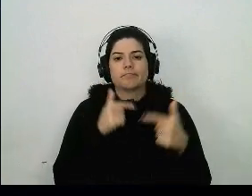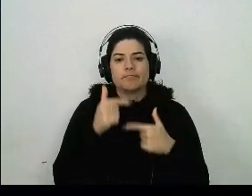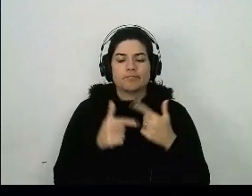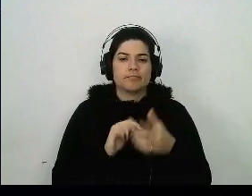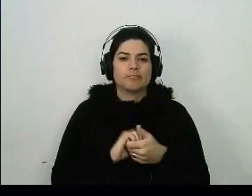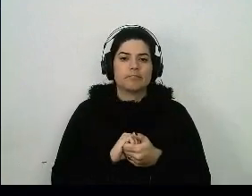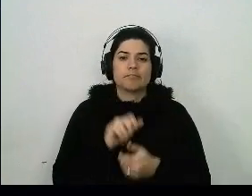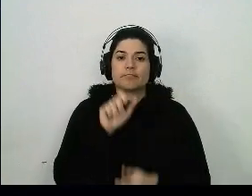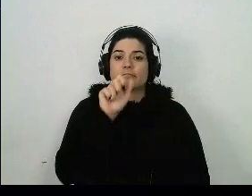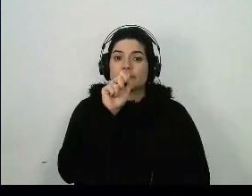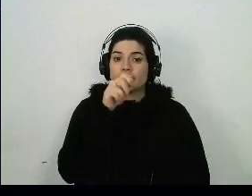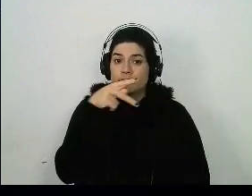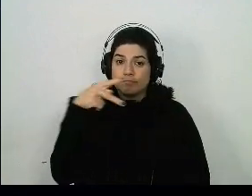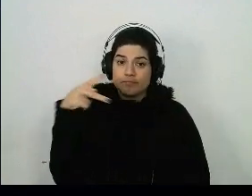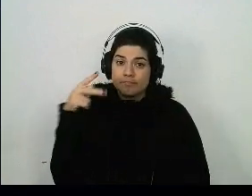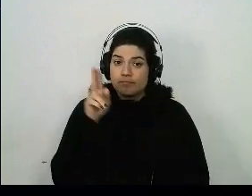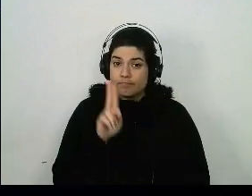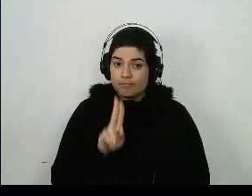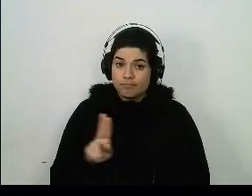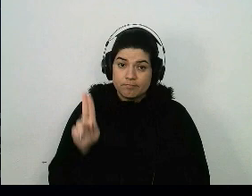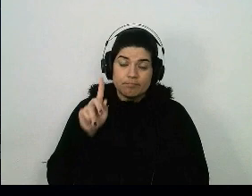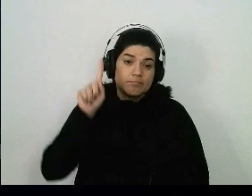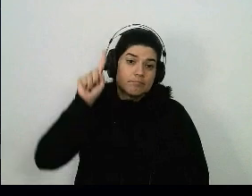aplicativos que a gente utiliza no nosso dia a dia.